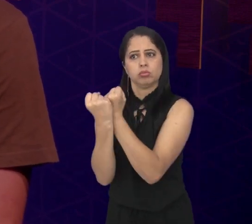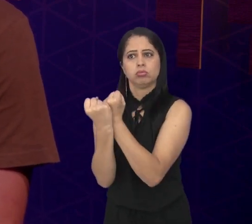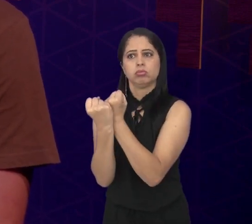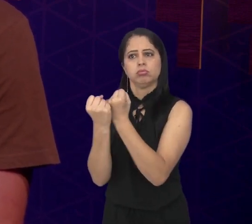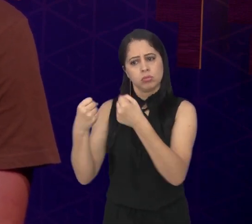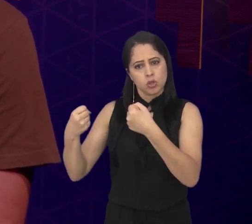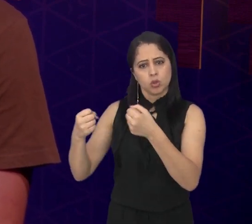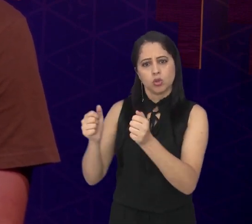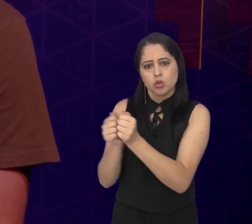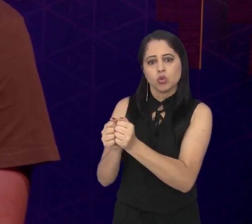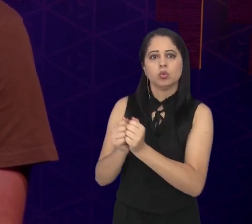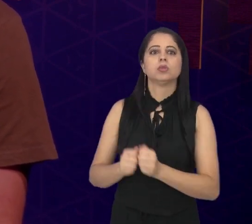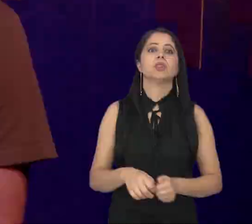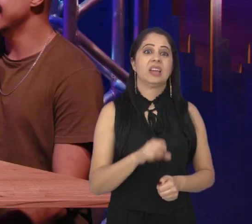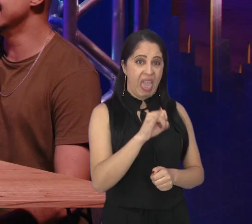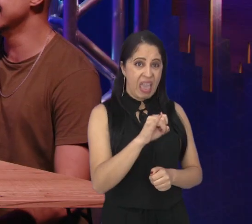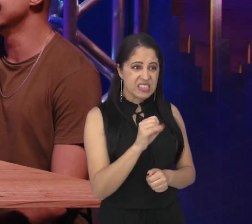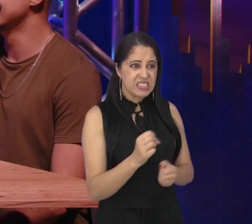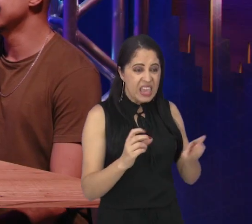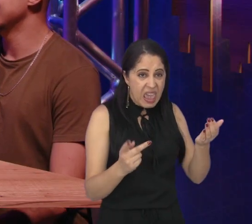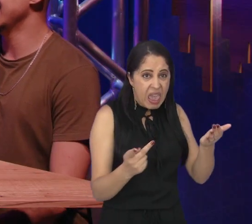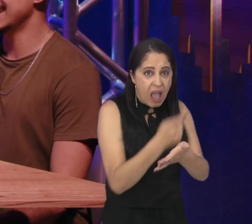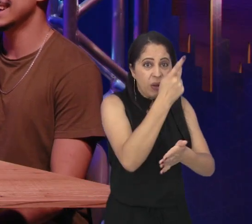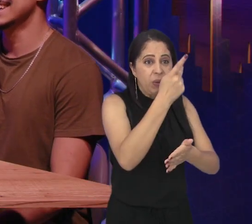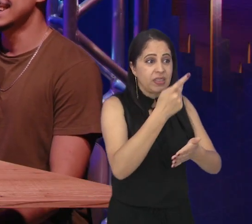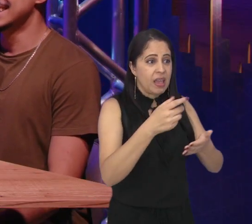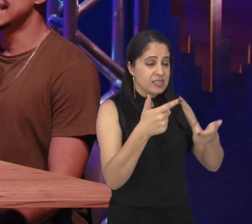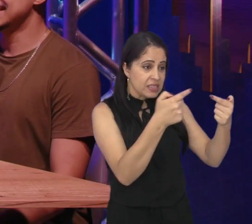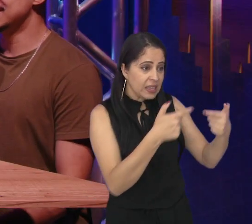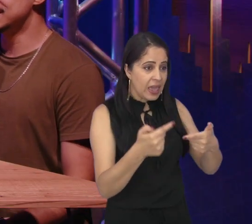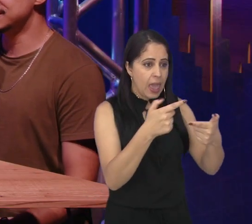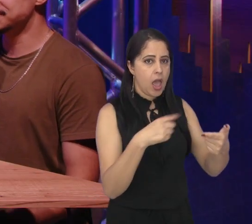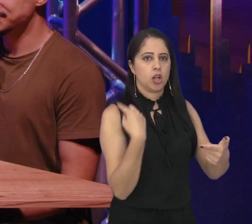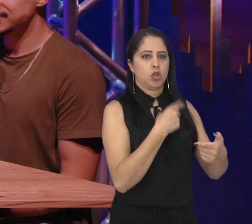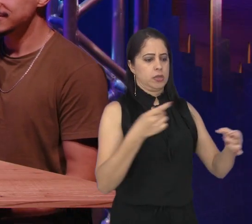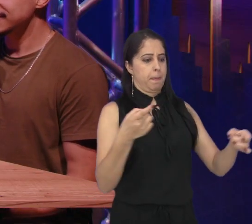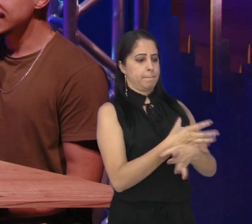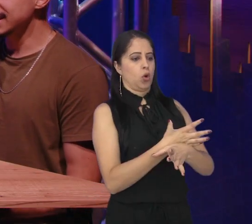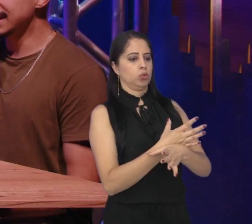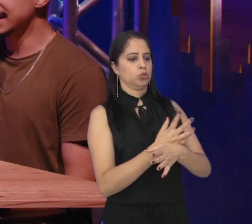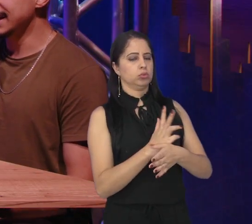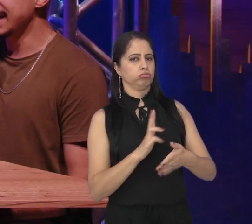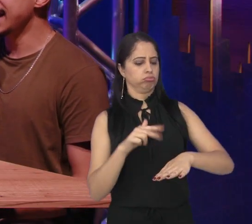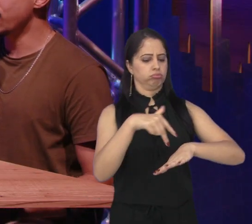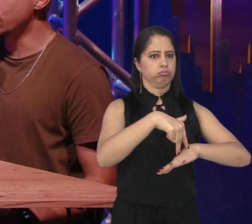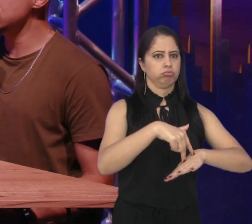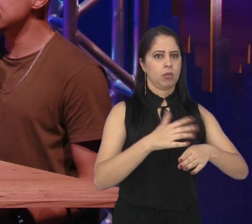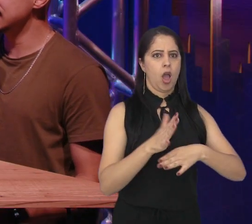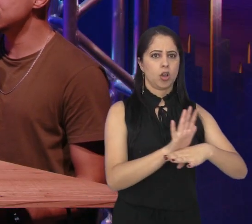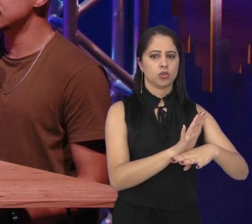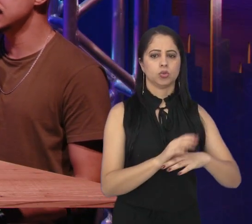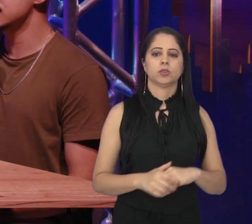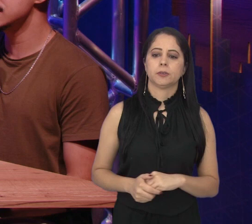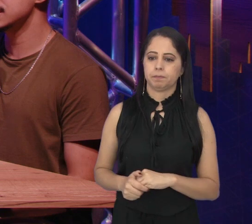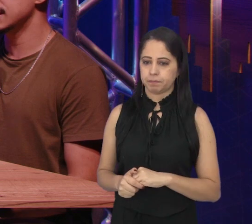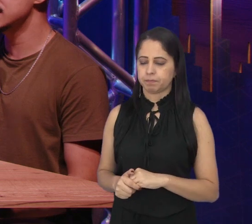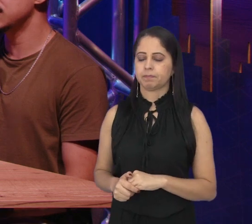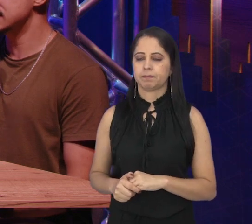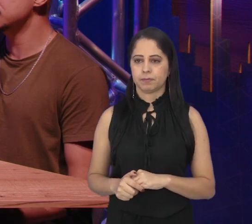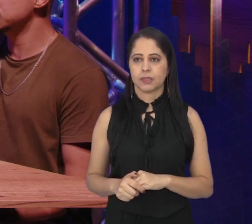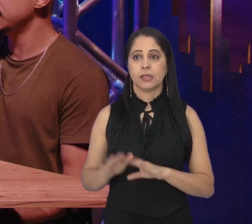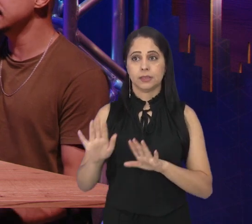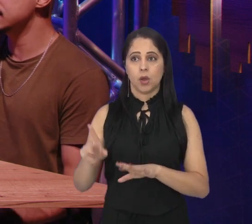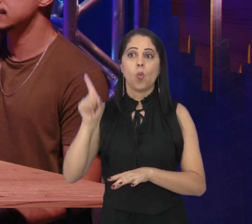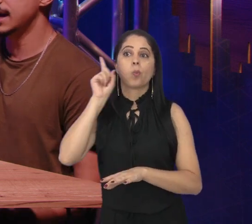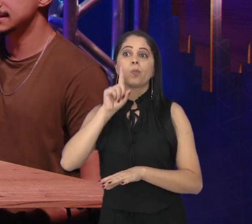todo mundo junto, beleza? Se tiver, a gente está preparado. Então, os Estados Unidos, eles